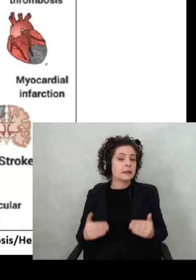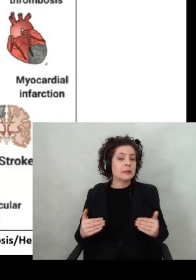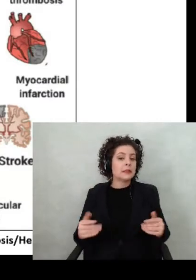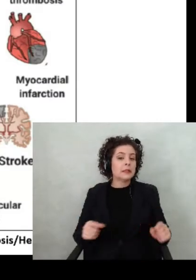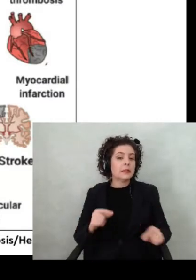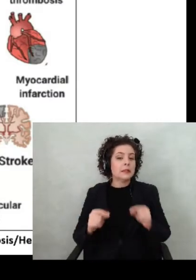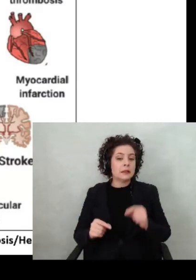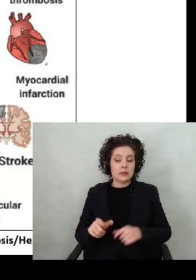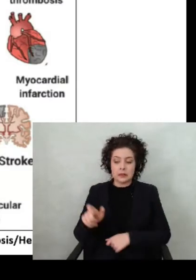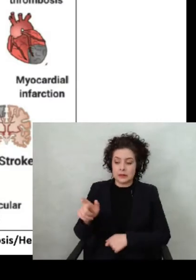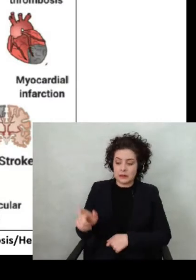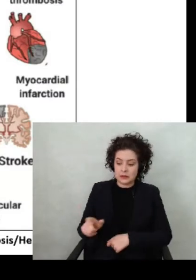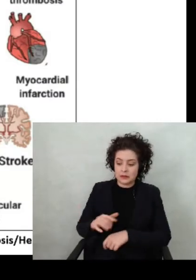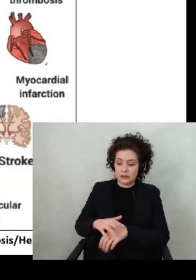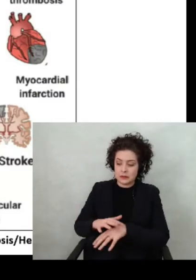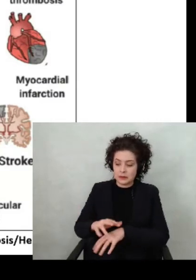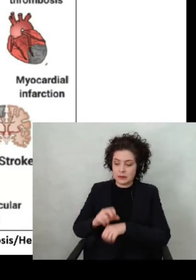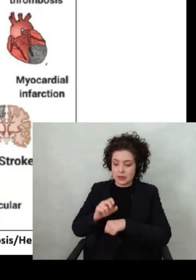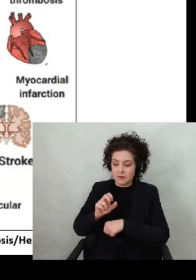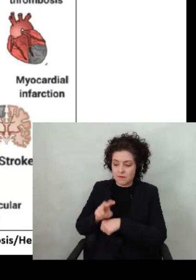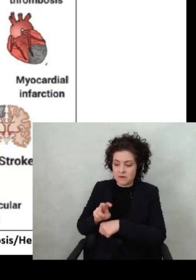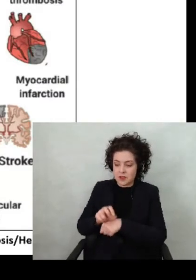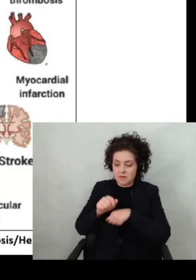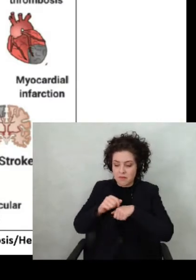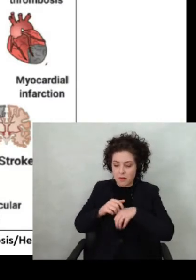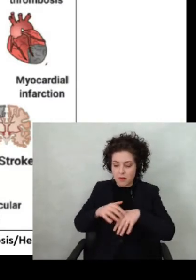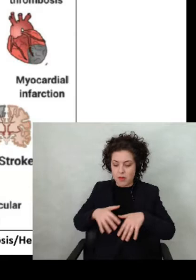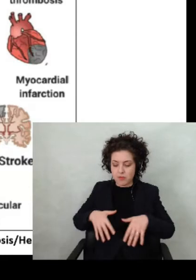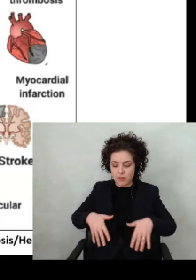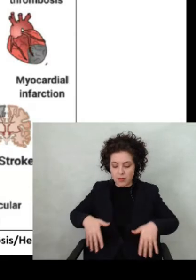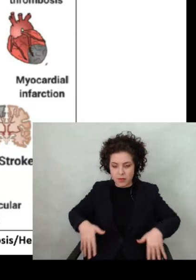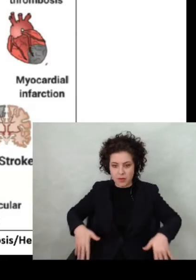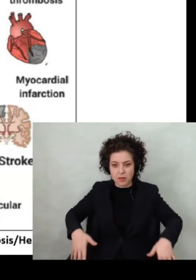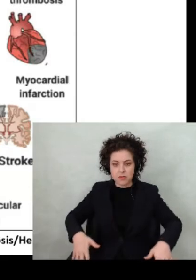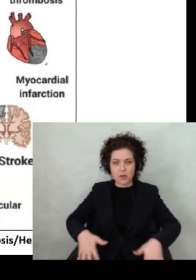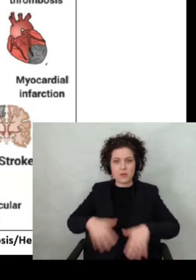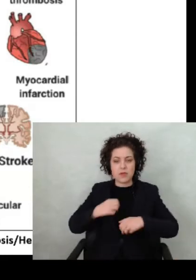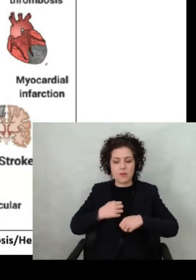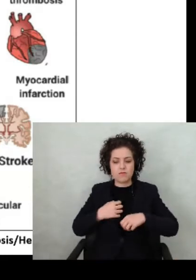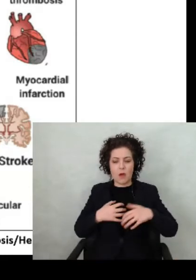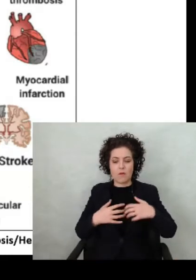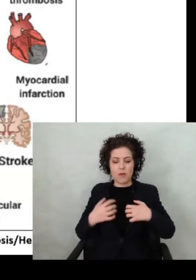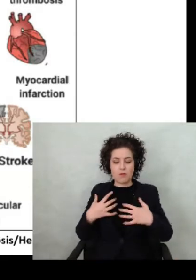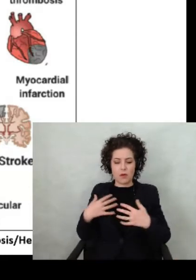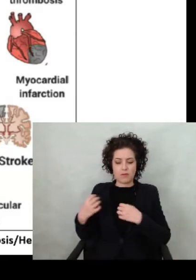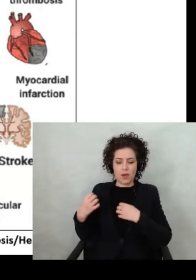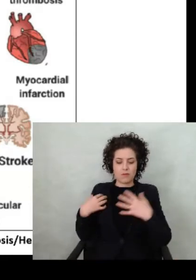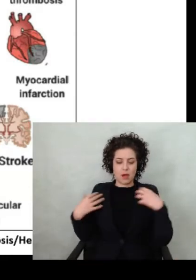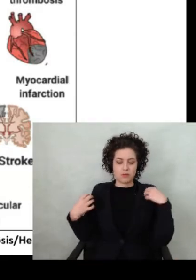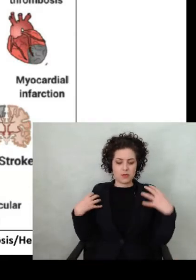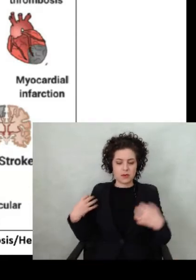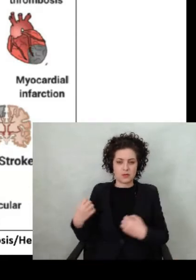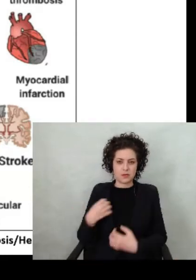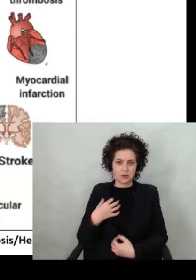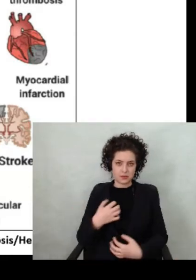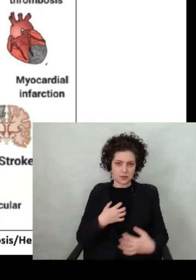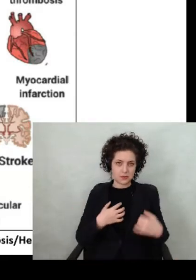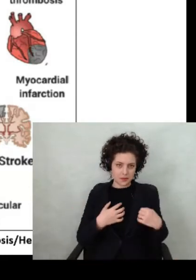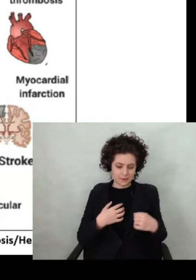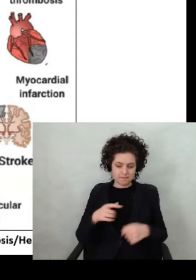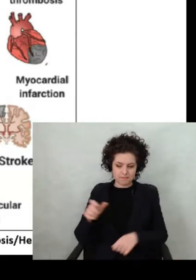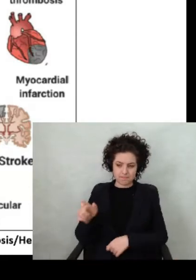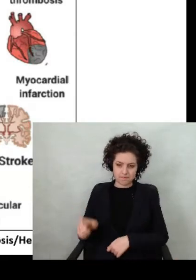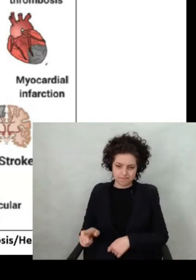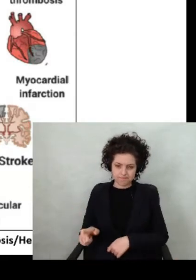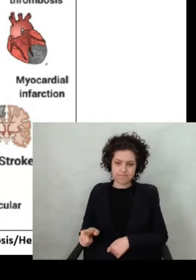uma infecção viral, que dispara todo o mecanismo inflamatório, principalmente, né? Um indivíduo que é